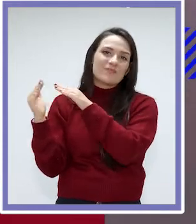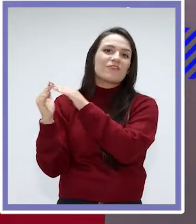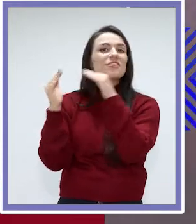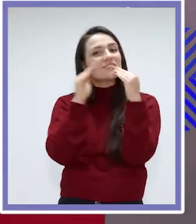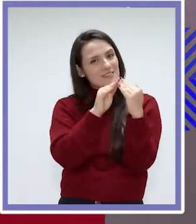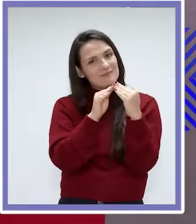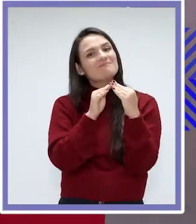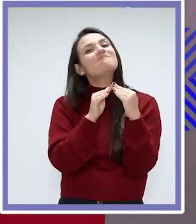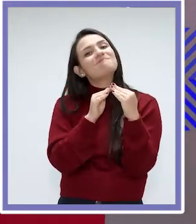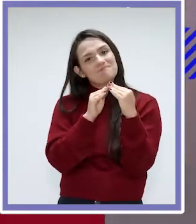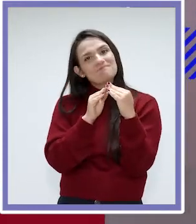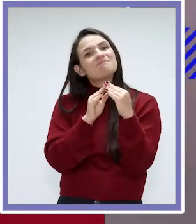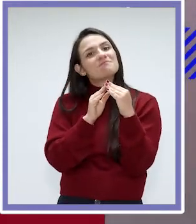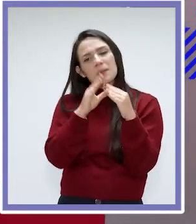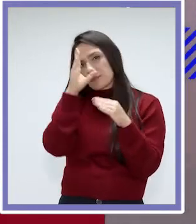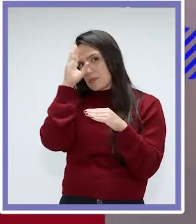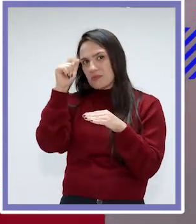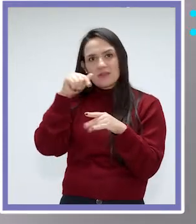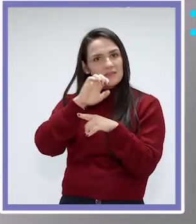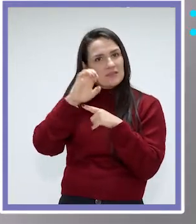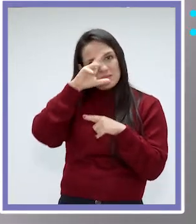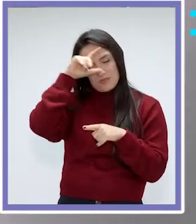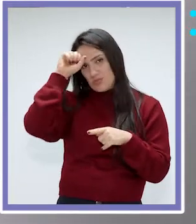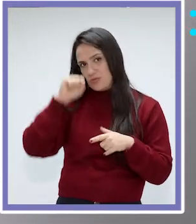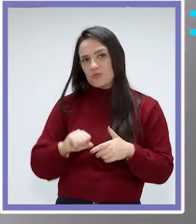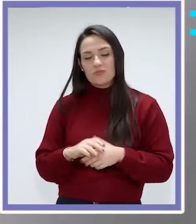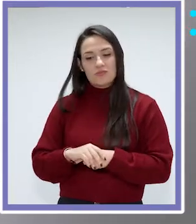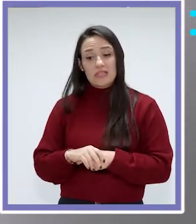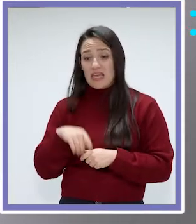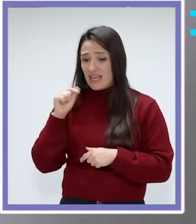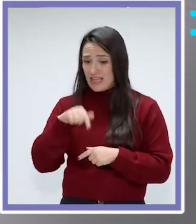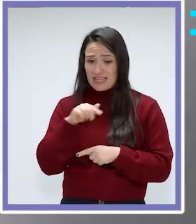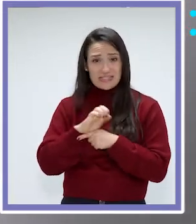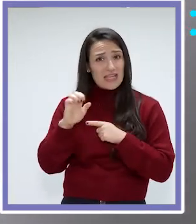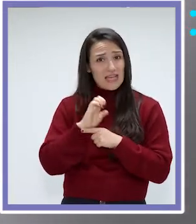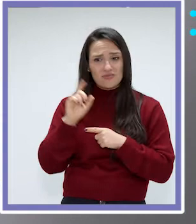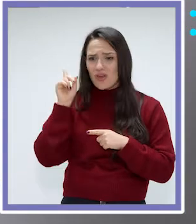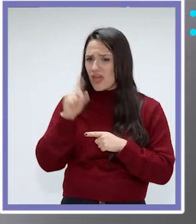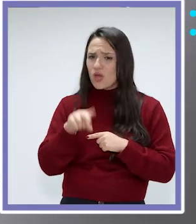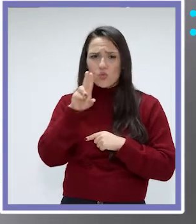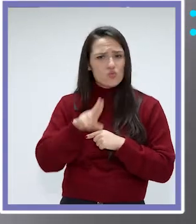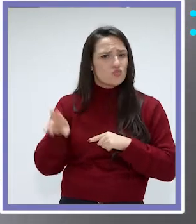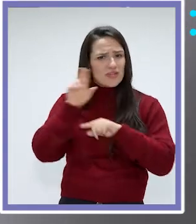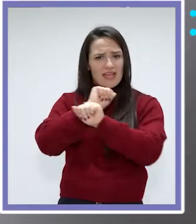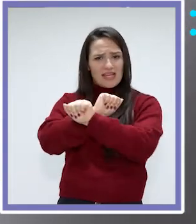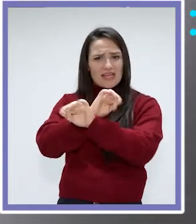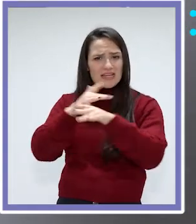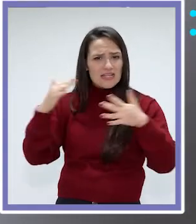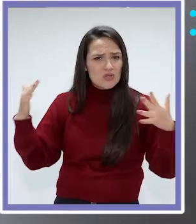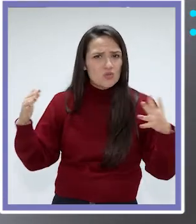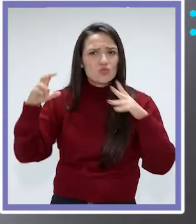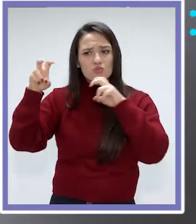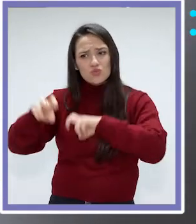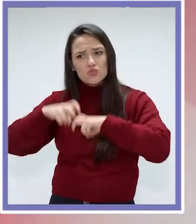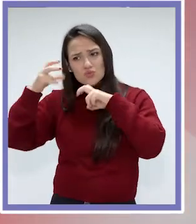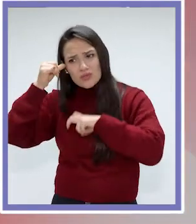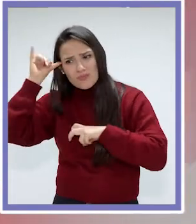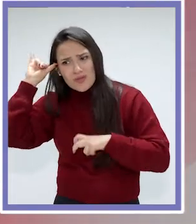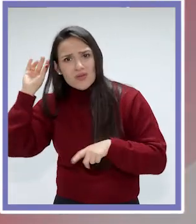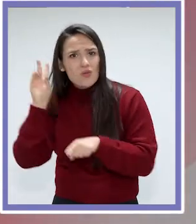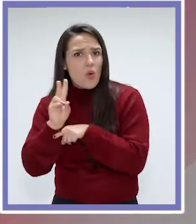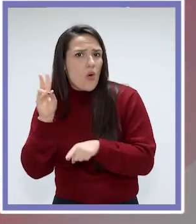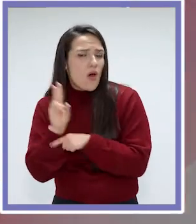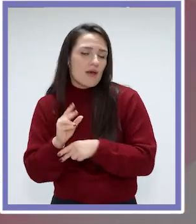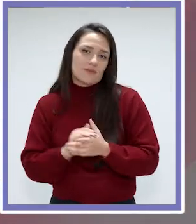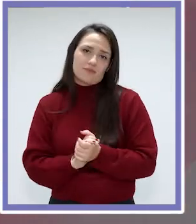nos relacionarmos, principalmente aqui no estado de Mato Grosso do Sul. E nós somos o estado do agronegócio, nós somos o estado,